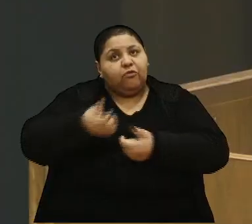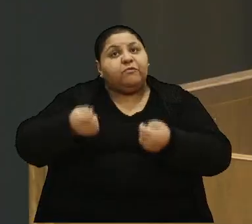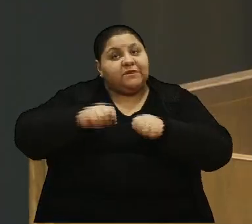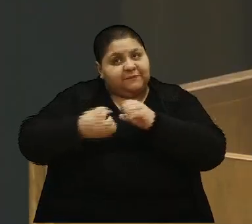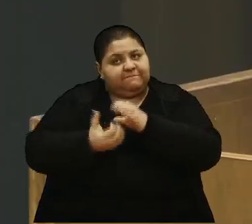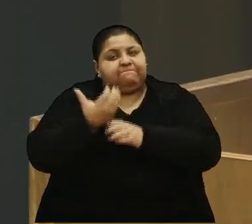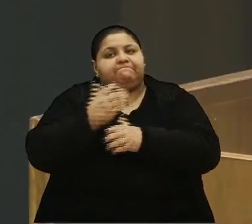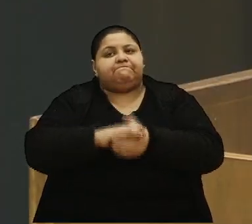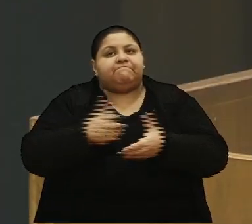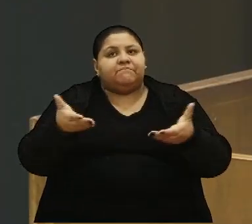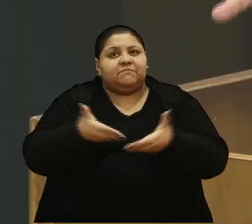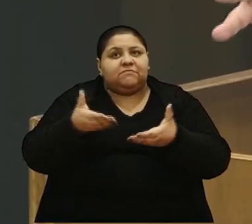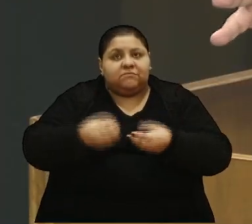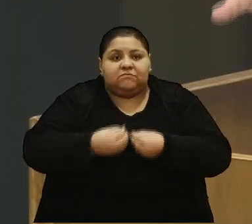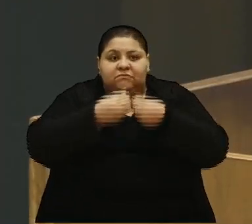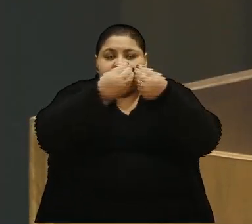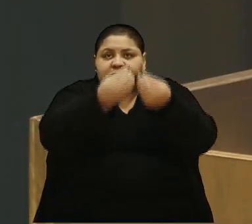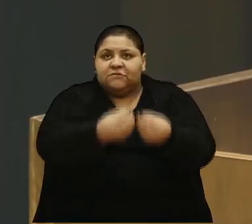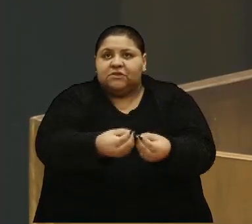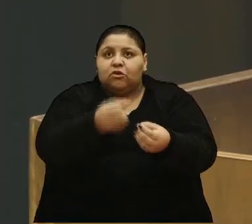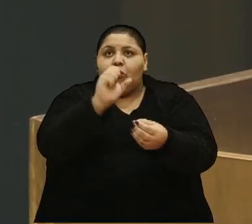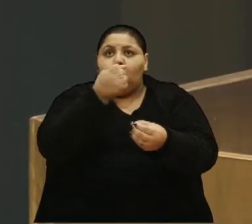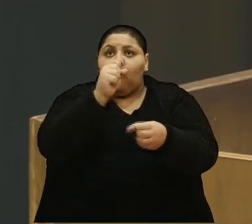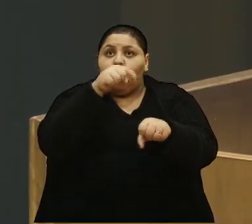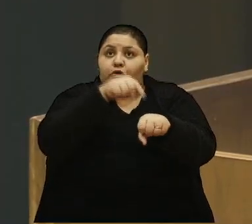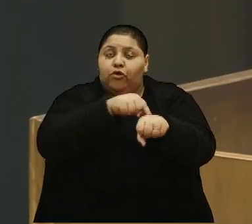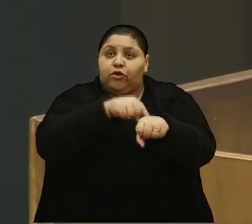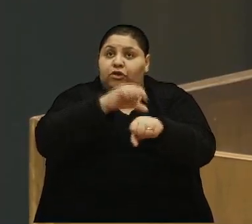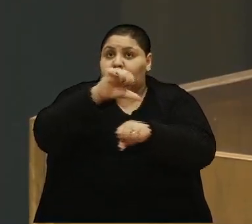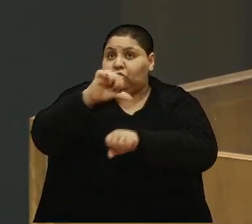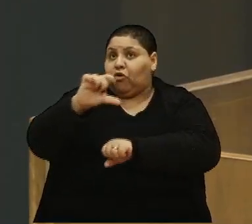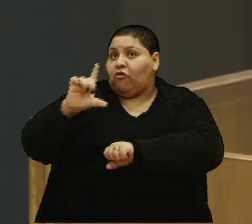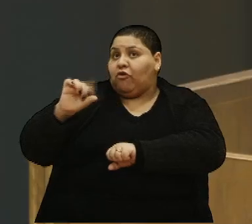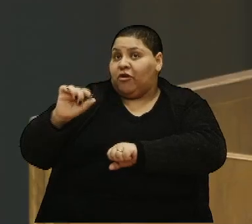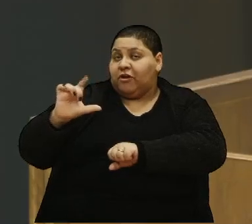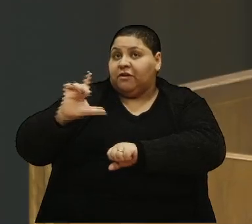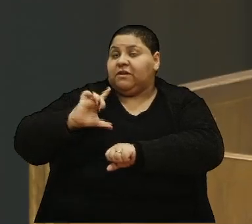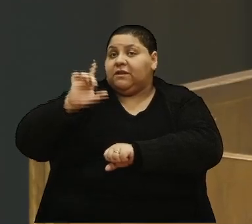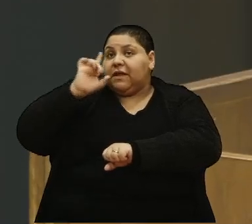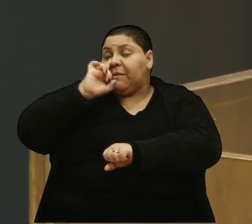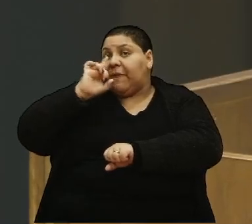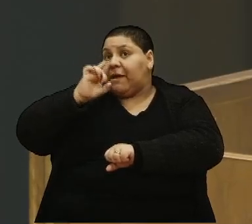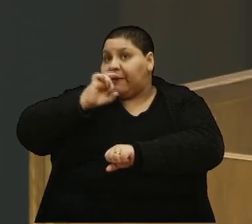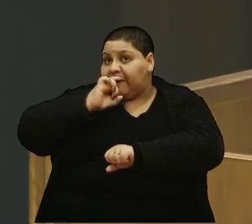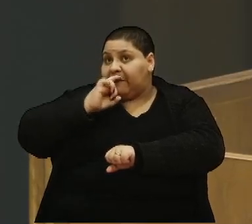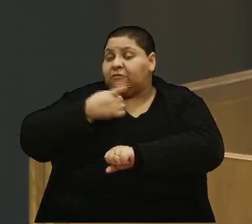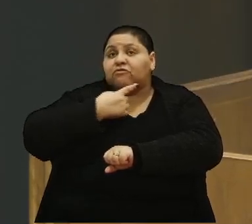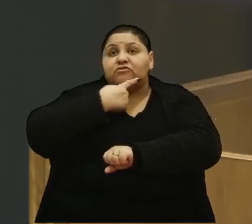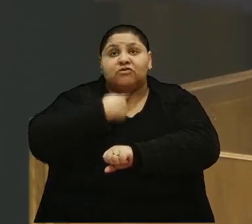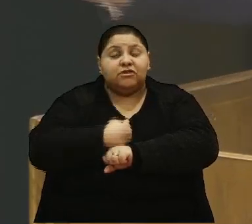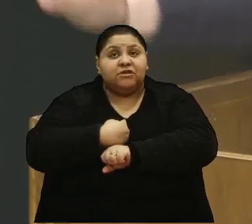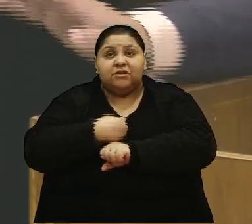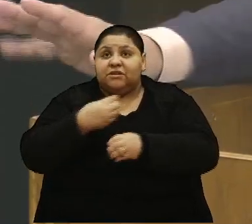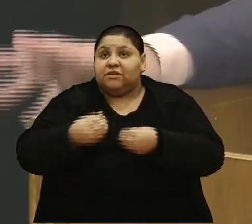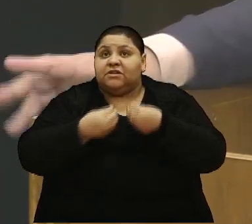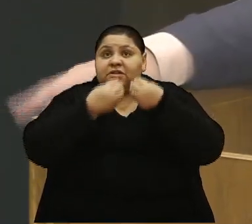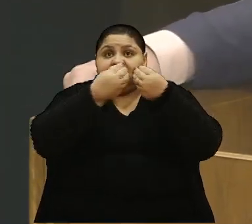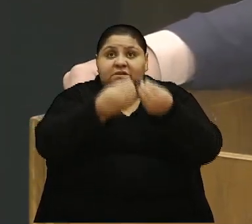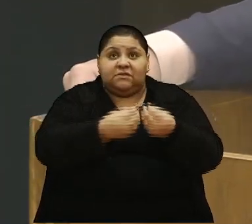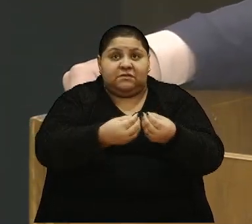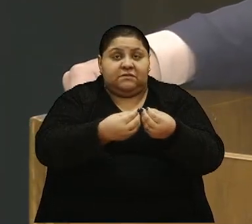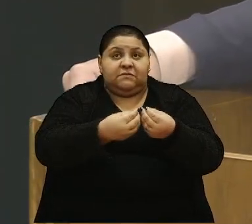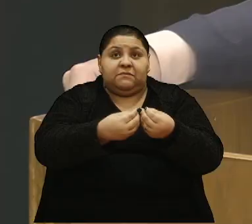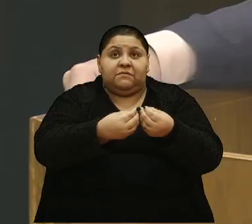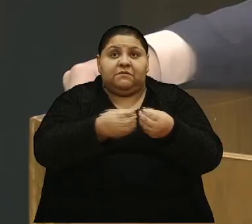existir. Agora nós entregamos lá 8 horas, 9, 10. Tem pais que gostariam de deixar ainda mais